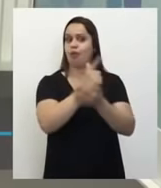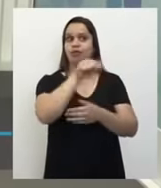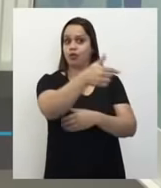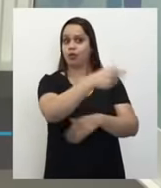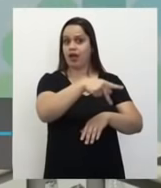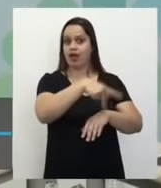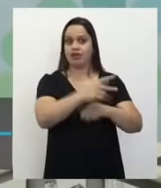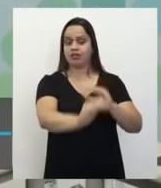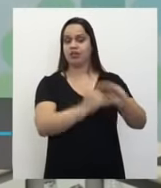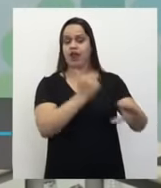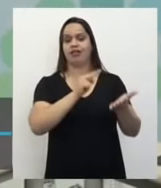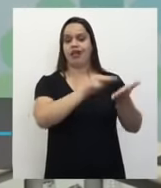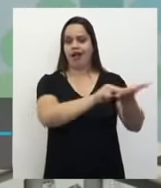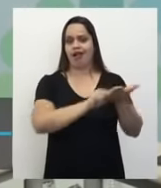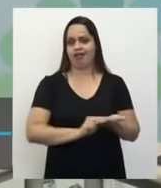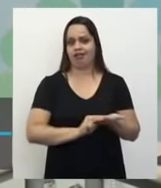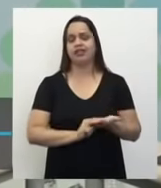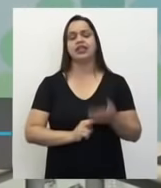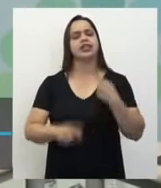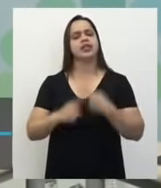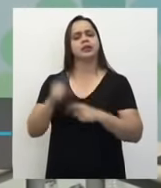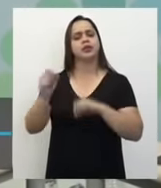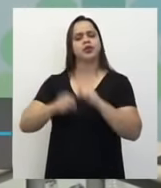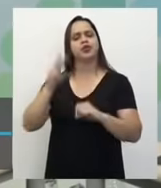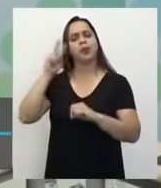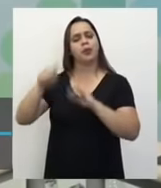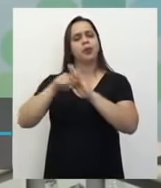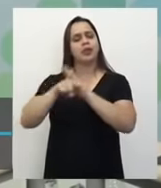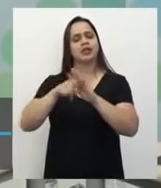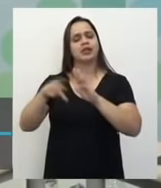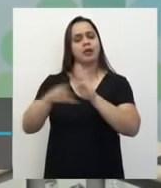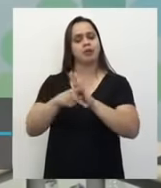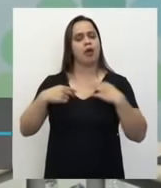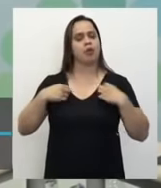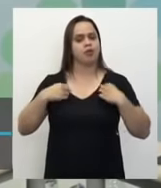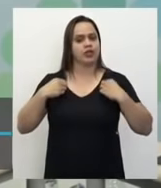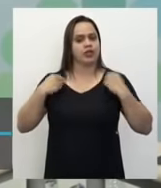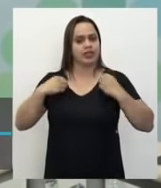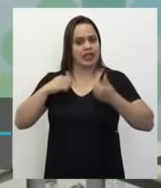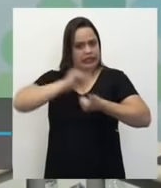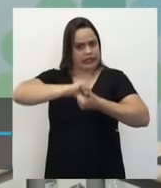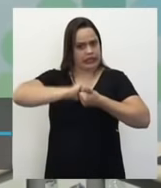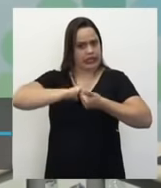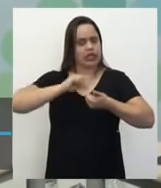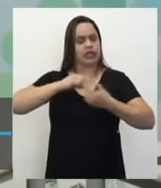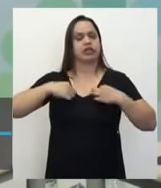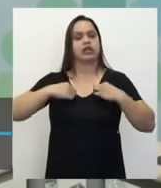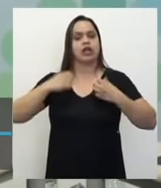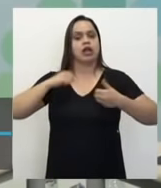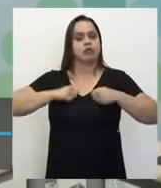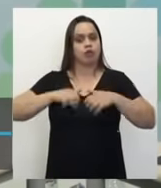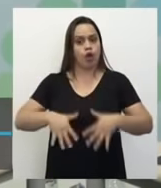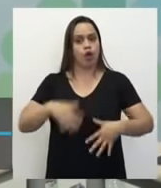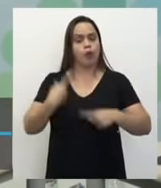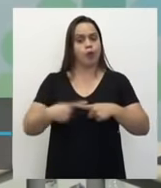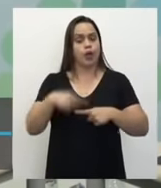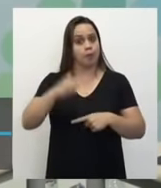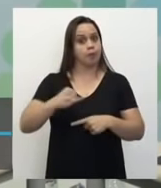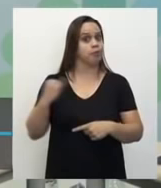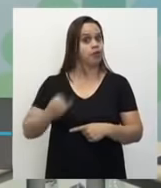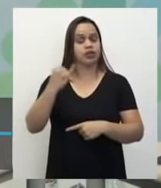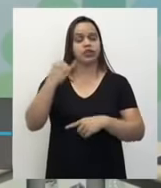também, é a questão do tecido, né? Que até a gente viu um pouquinho o rapaz comentar no vídeo. O tecido, gente, ele é muito importante quando a gente quer fazer